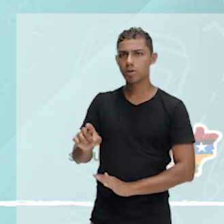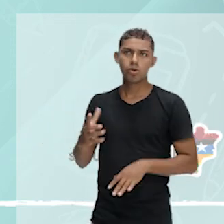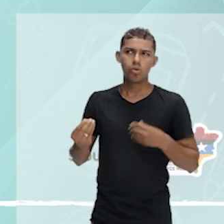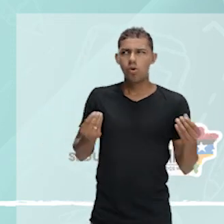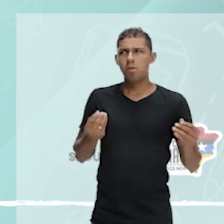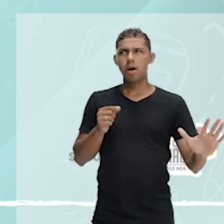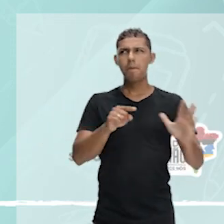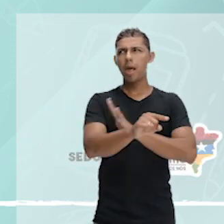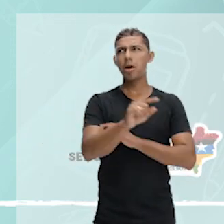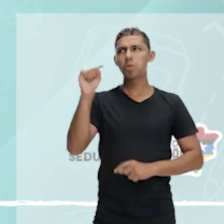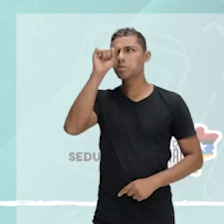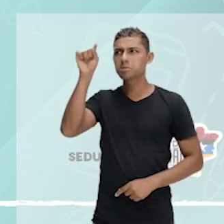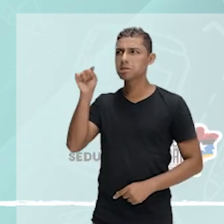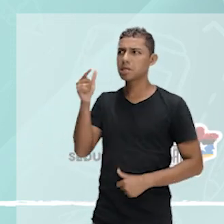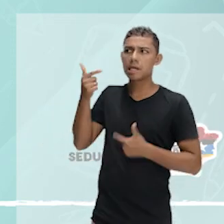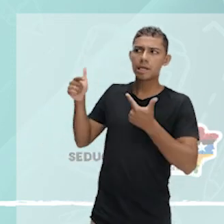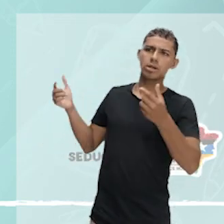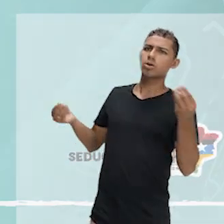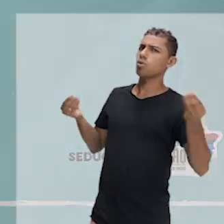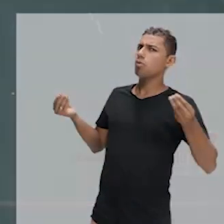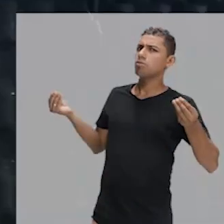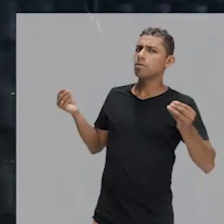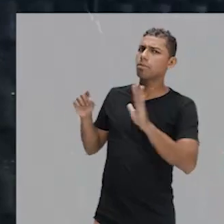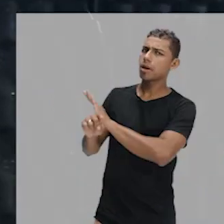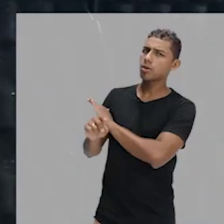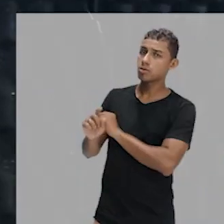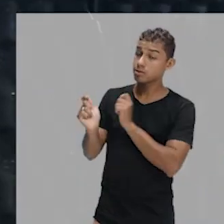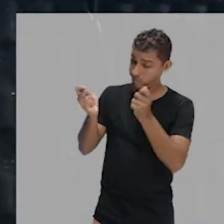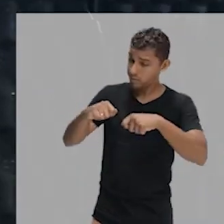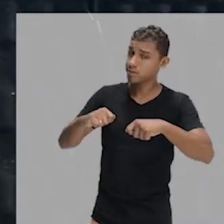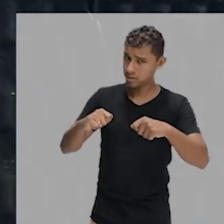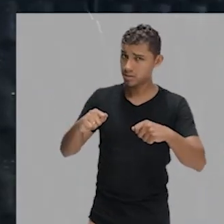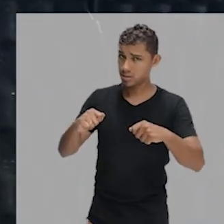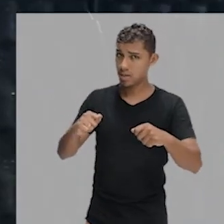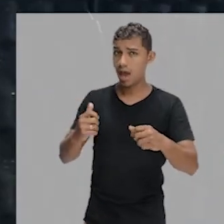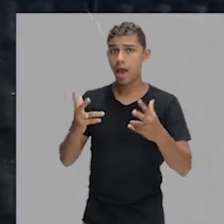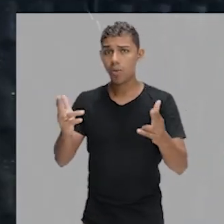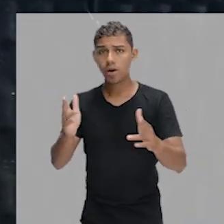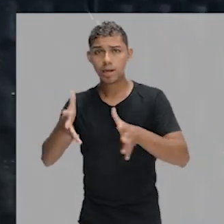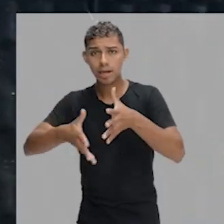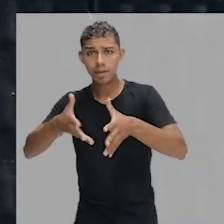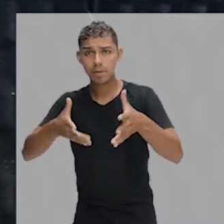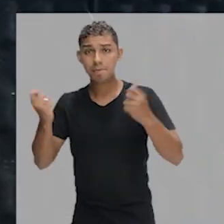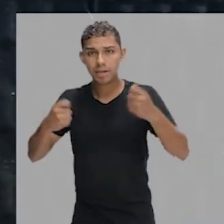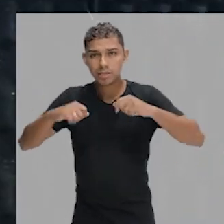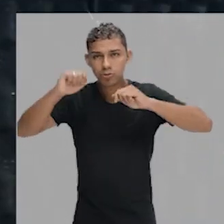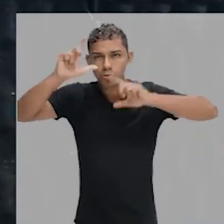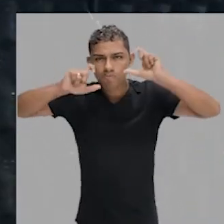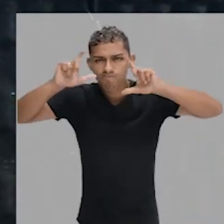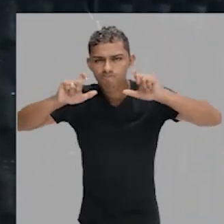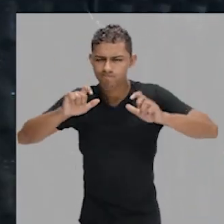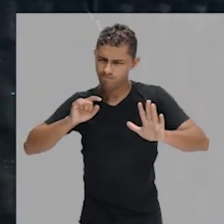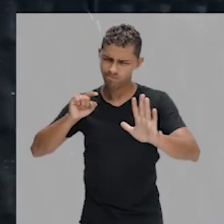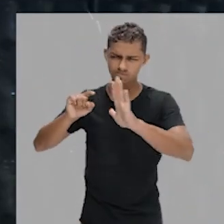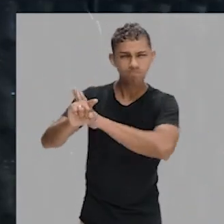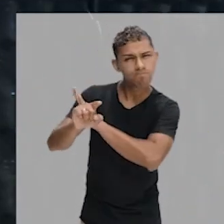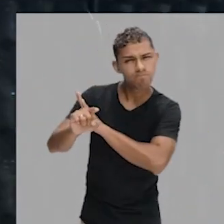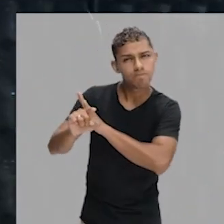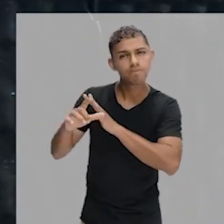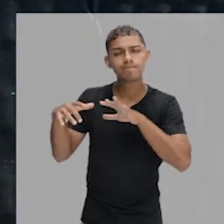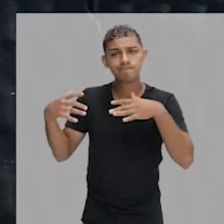existe pergunta sem ponto de interrogação, falando de perguntas diretas. Exemplo, do we